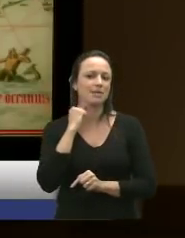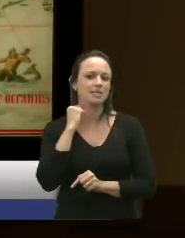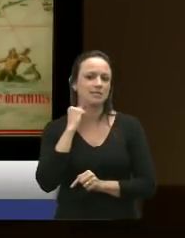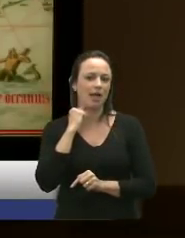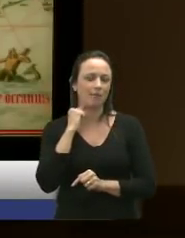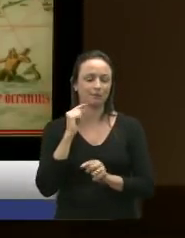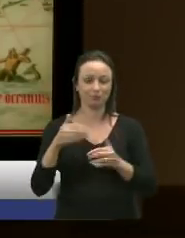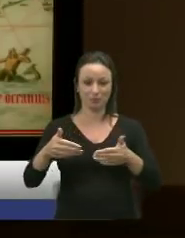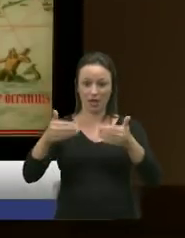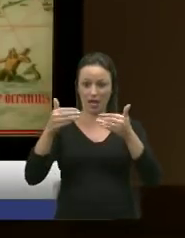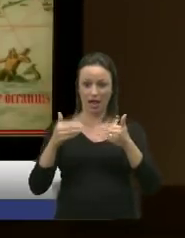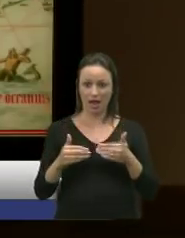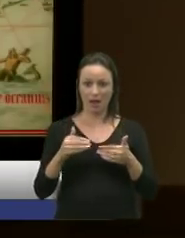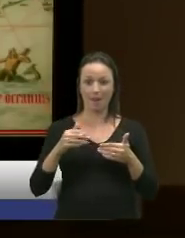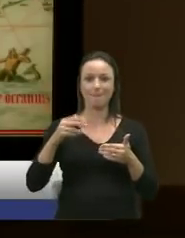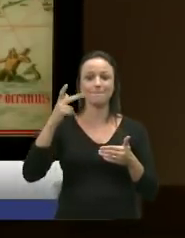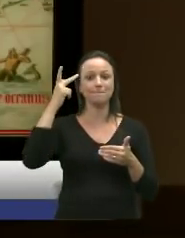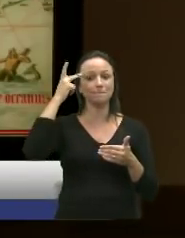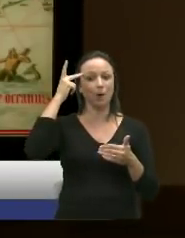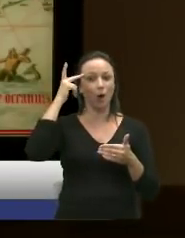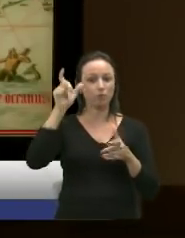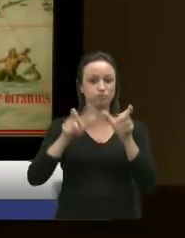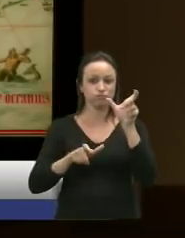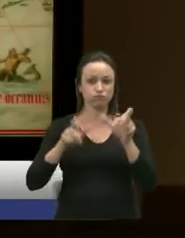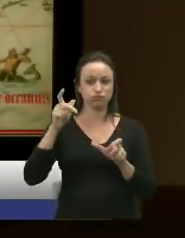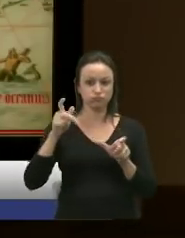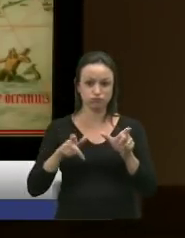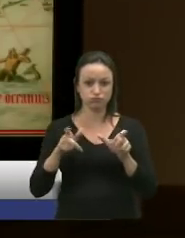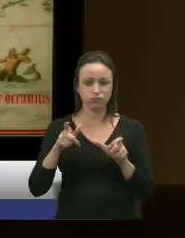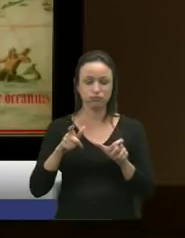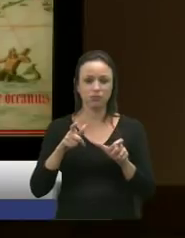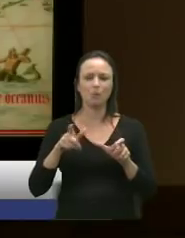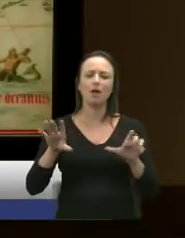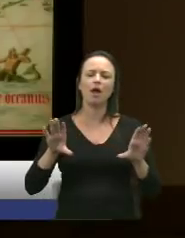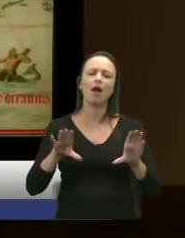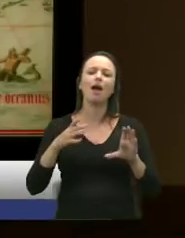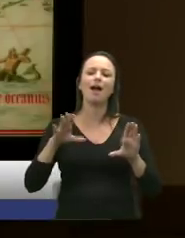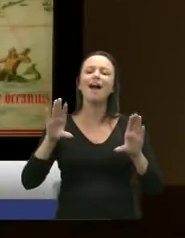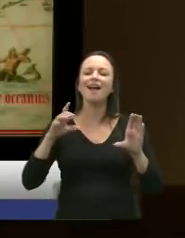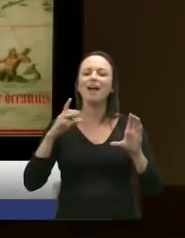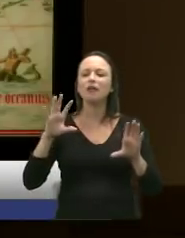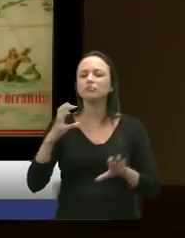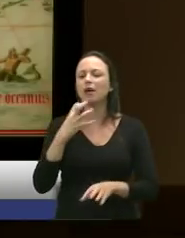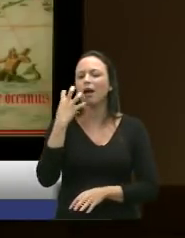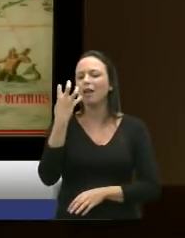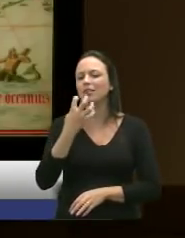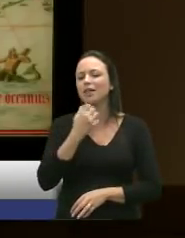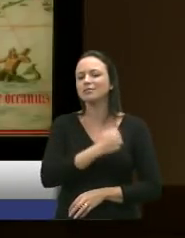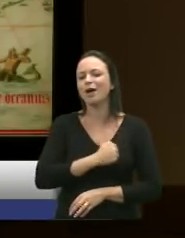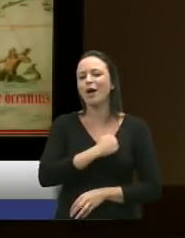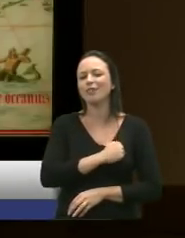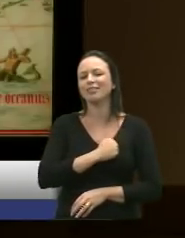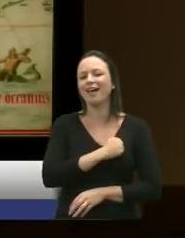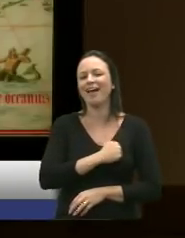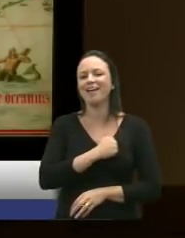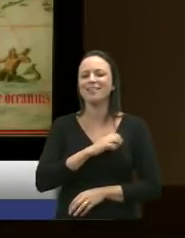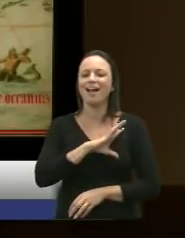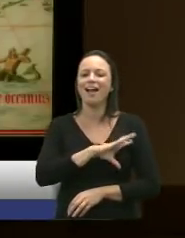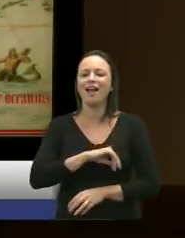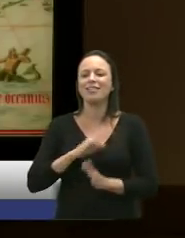trincheira que começa a cantar com saudade da sua amada. Do outro lado, os mineiros. Aí o